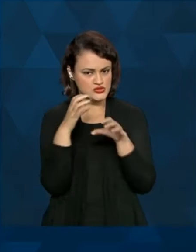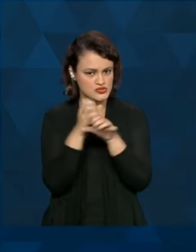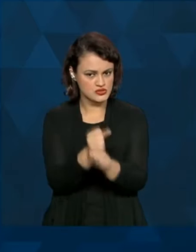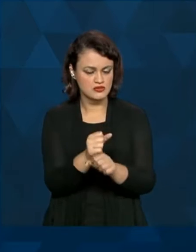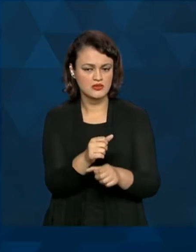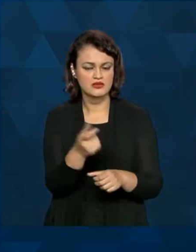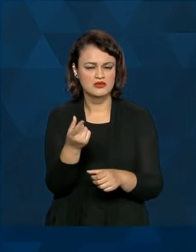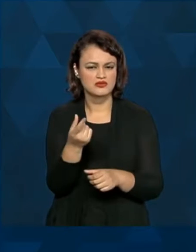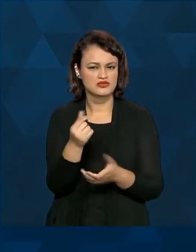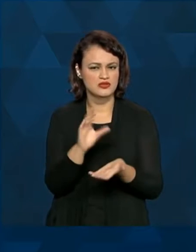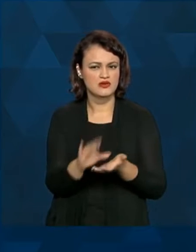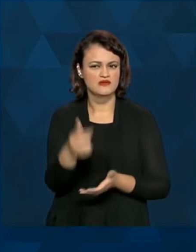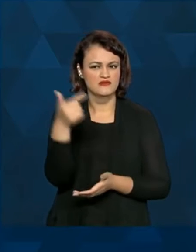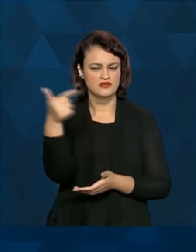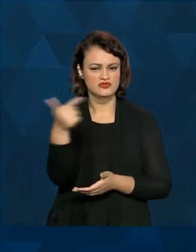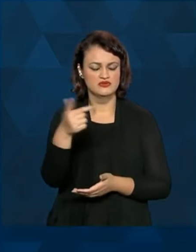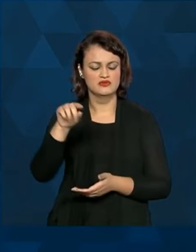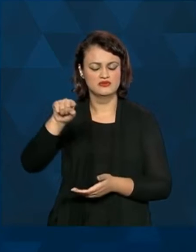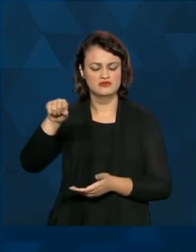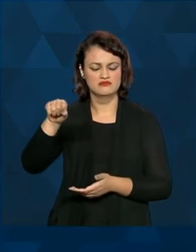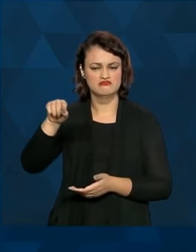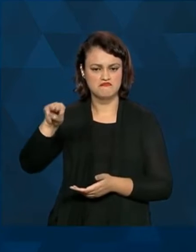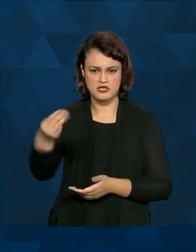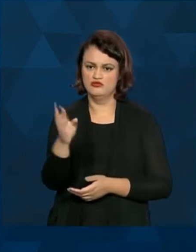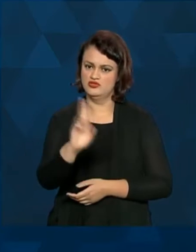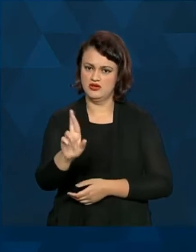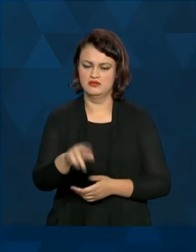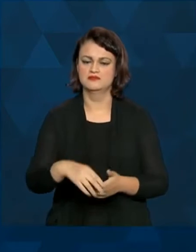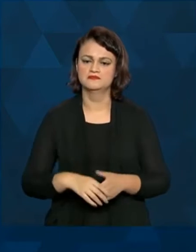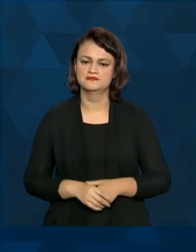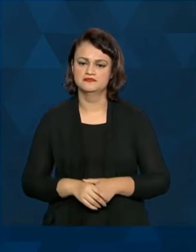de repasse de 22,9 milhões de reais.